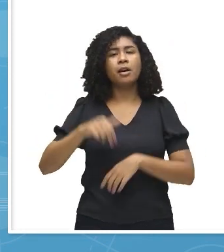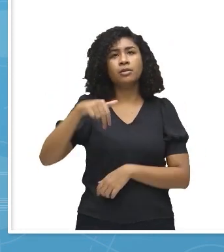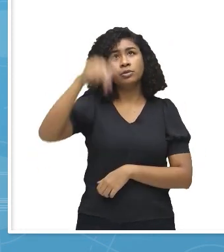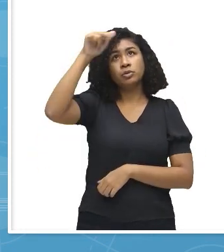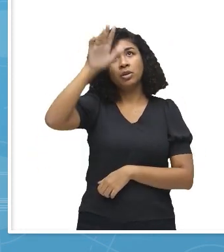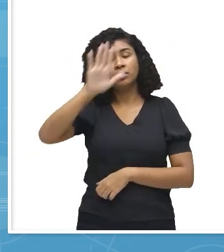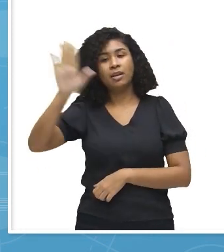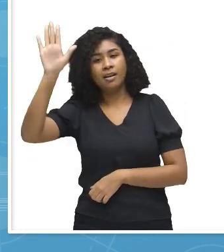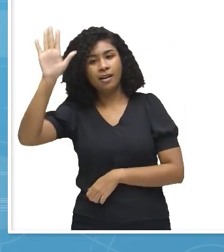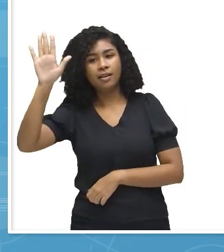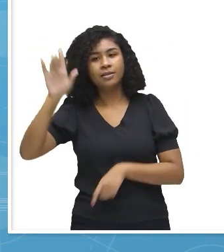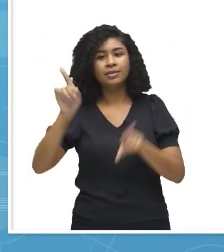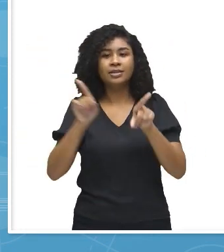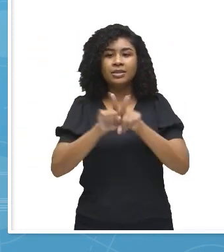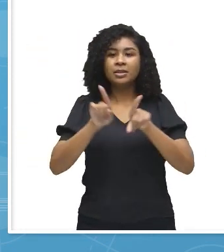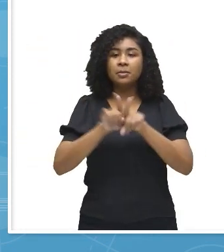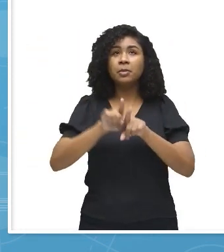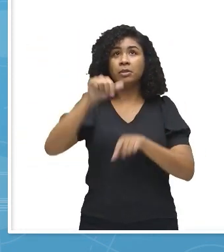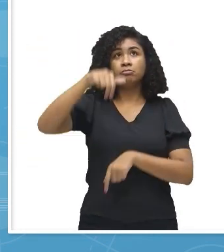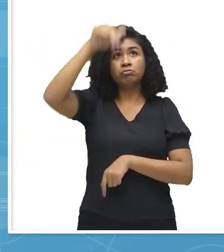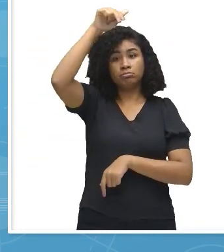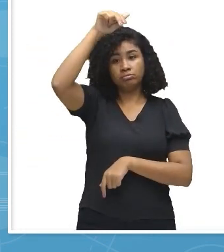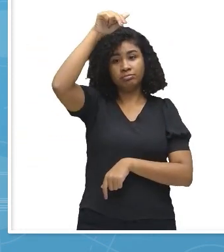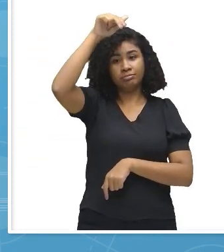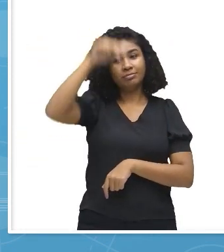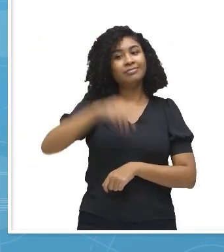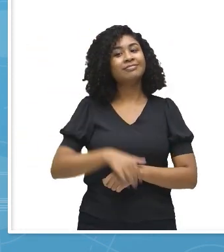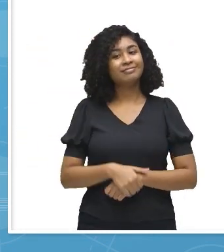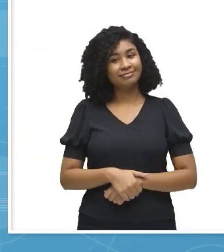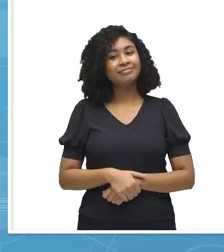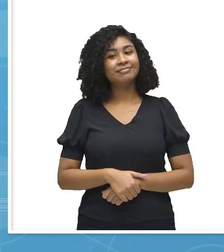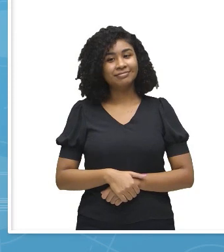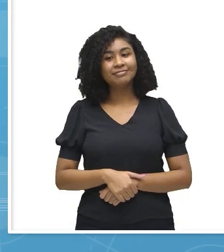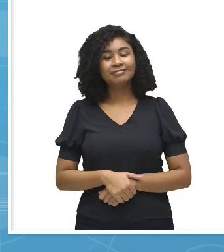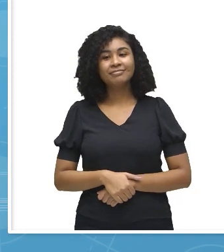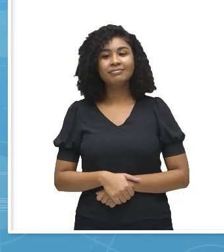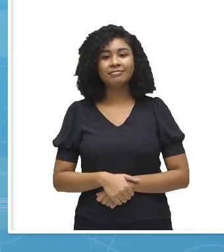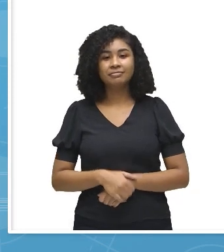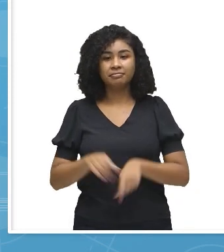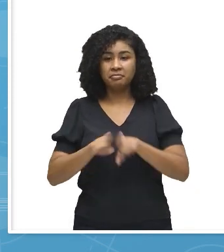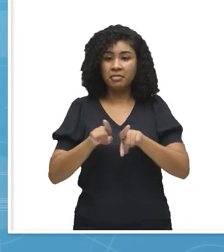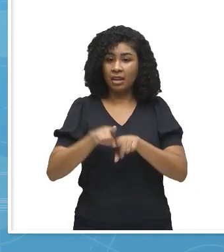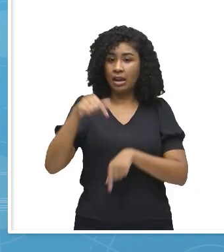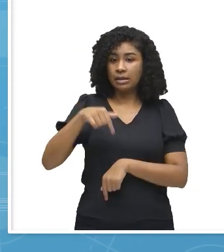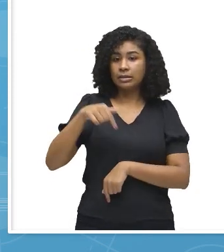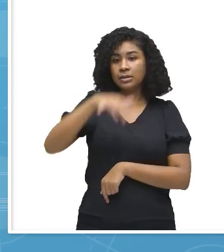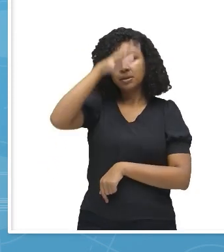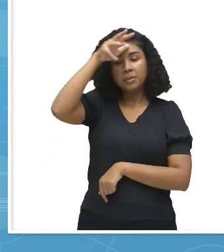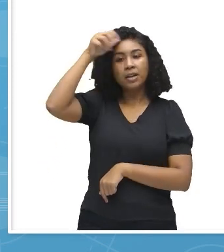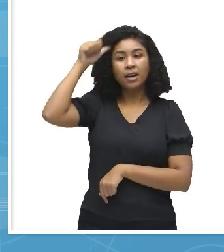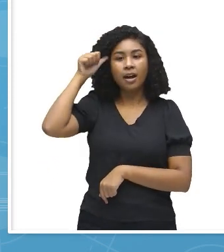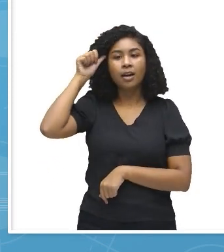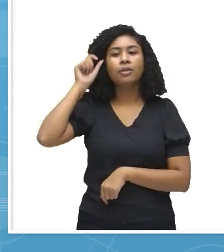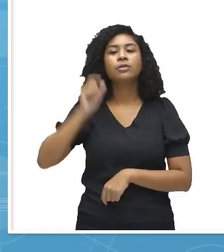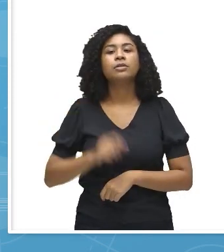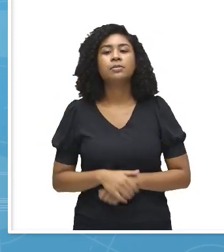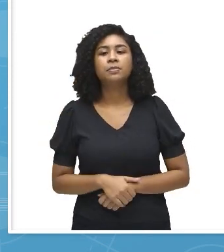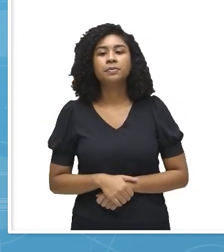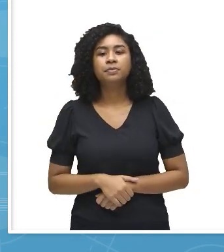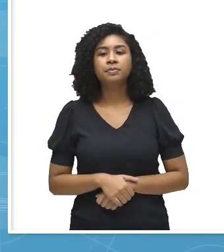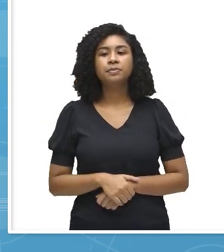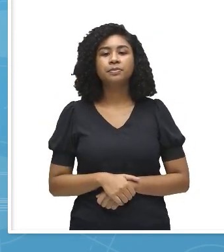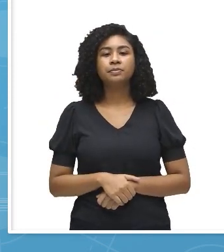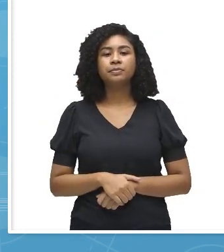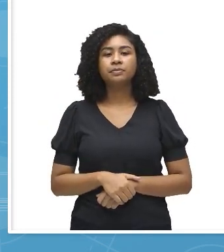Nordeste quanto para a região Norte, inclusive aqui a capital do nosso estado, né, em Manaus. Então,